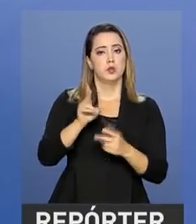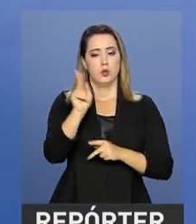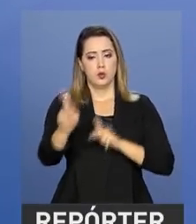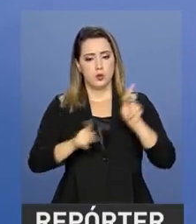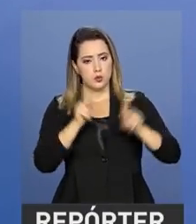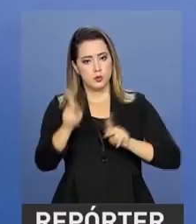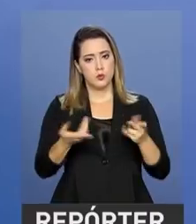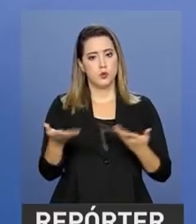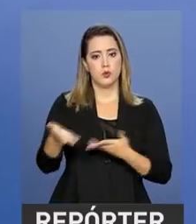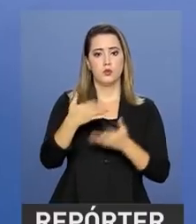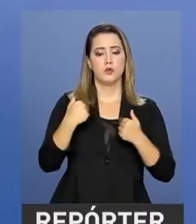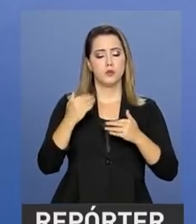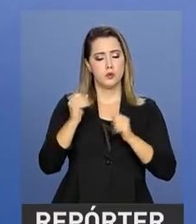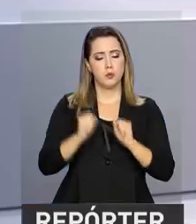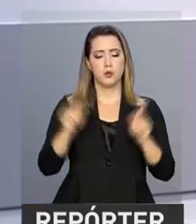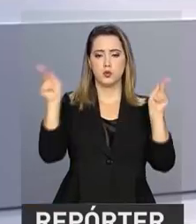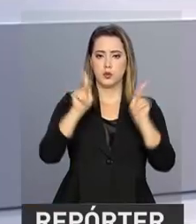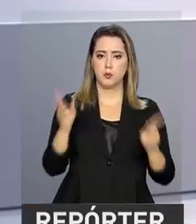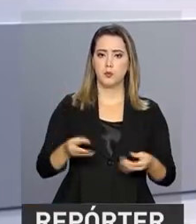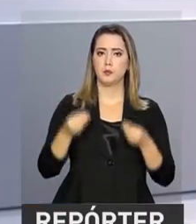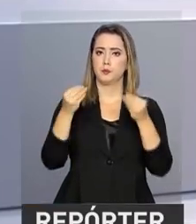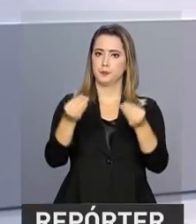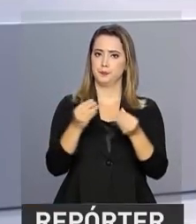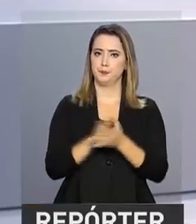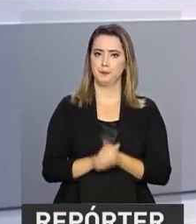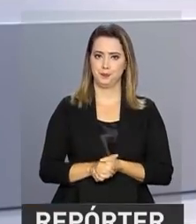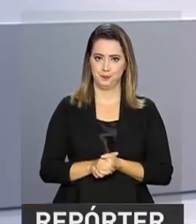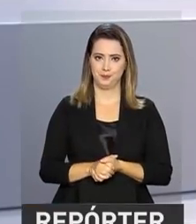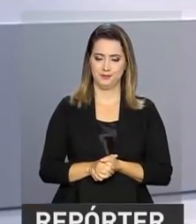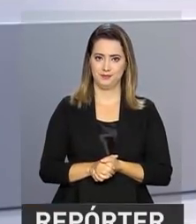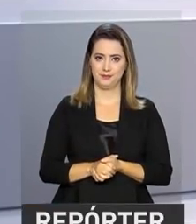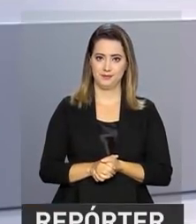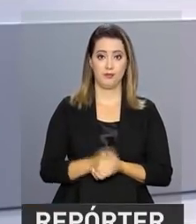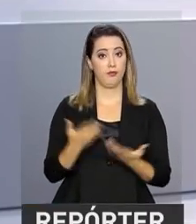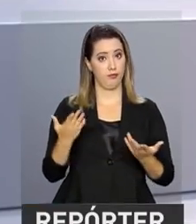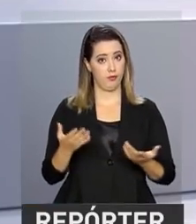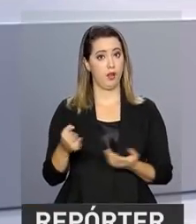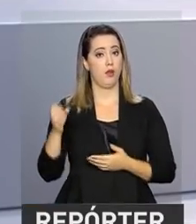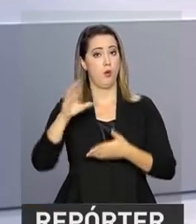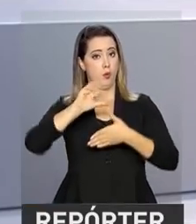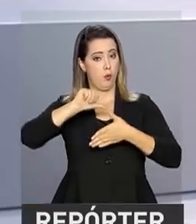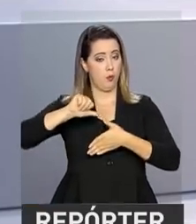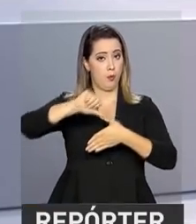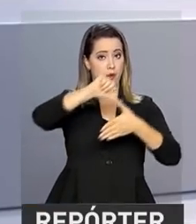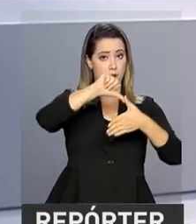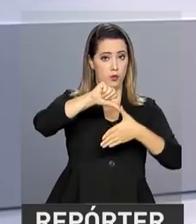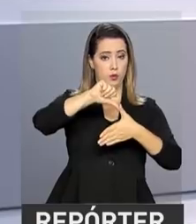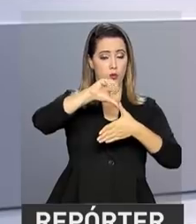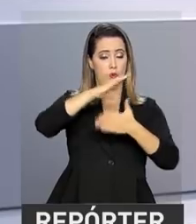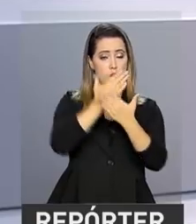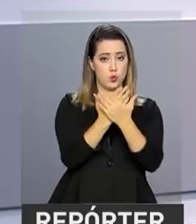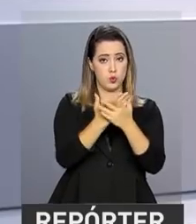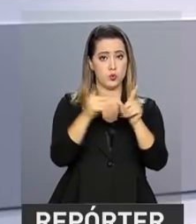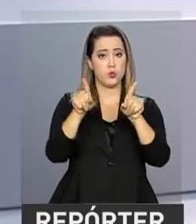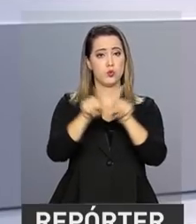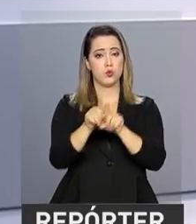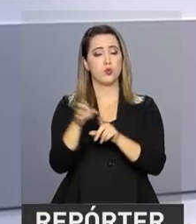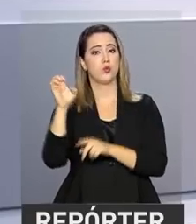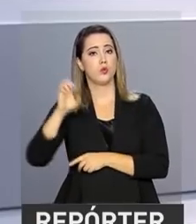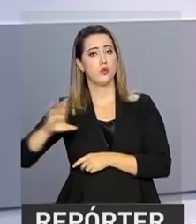prosperidade e de paz as negociações entre o mercosul ea união européia começaram em